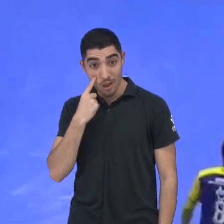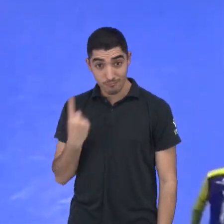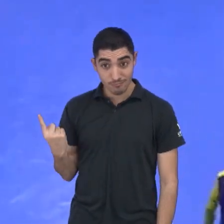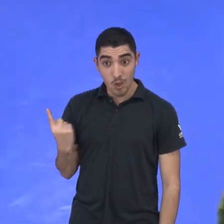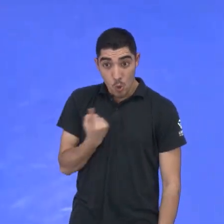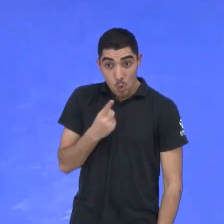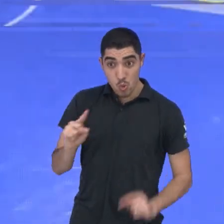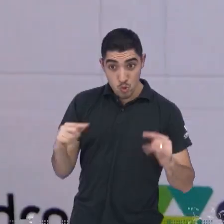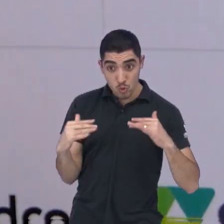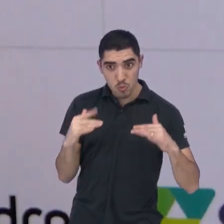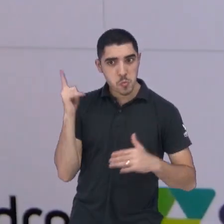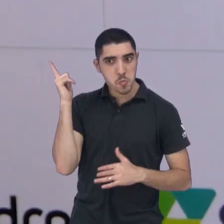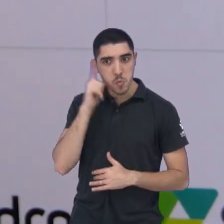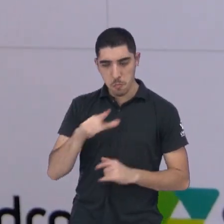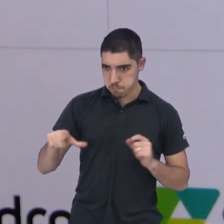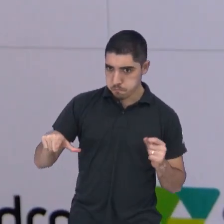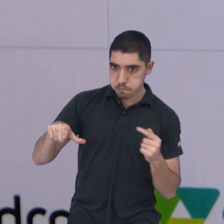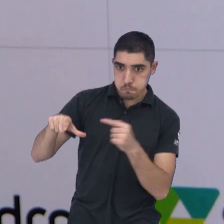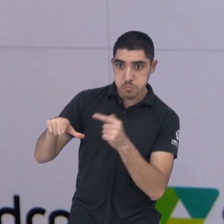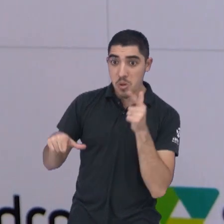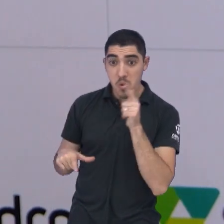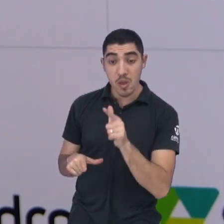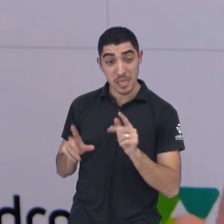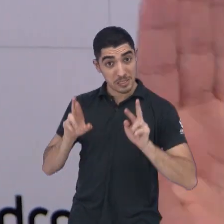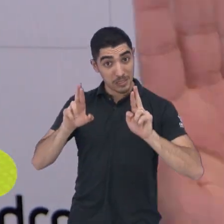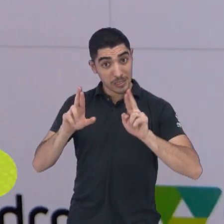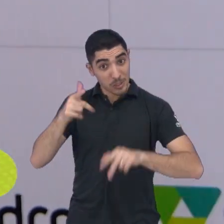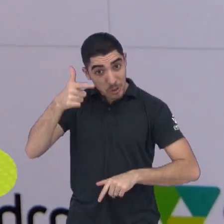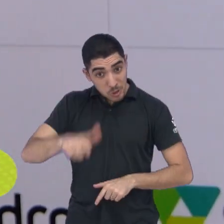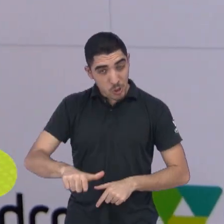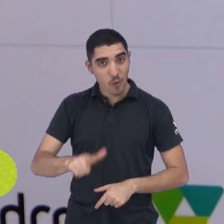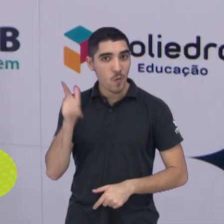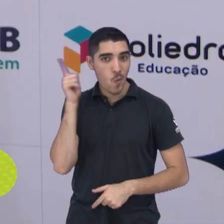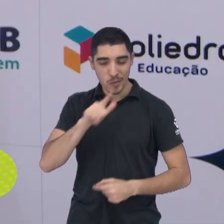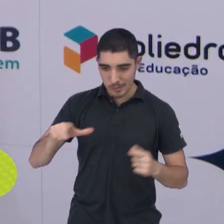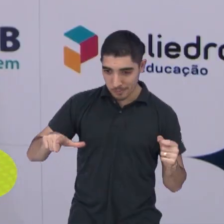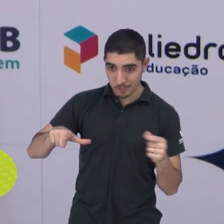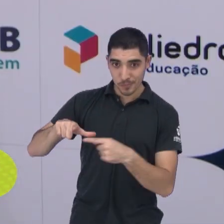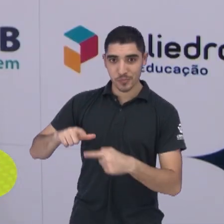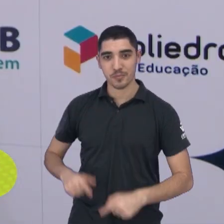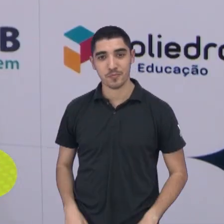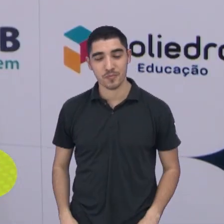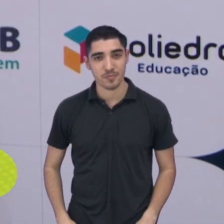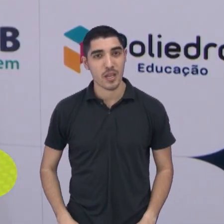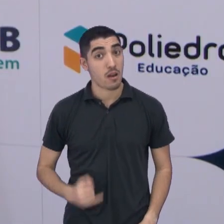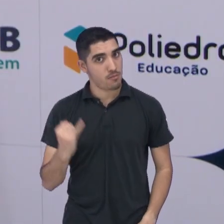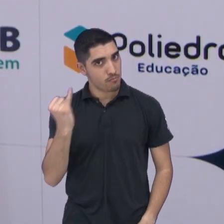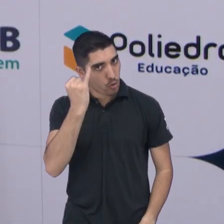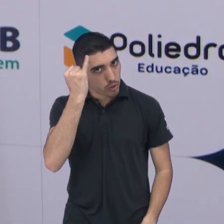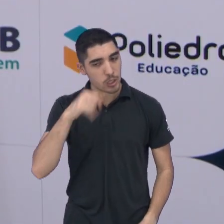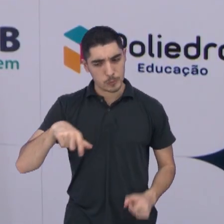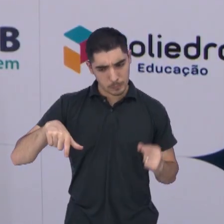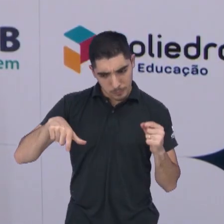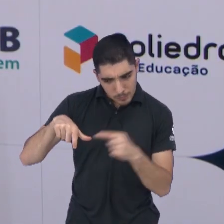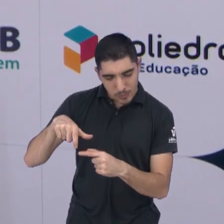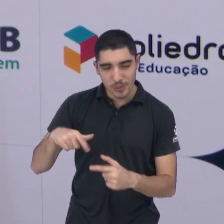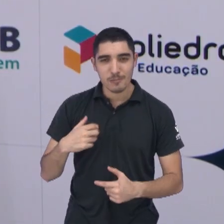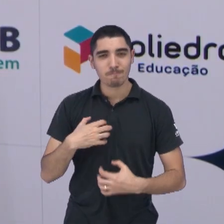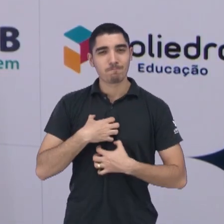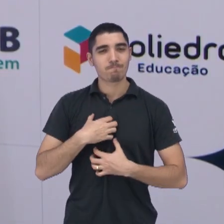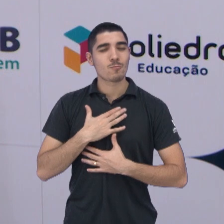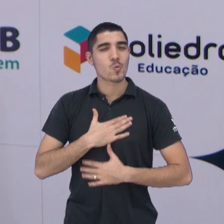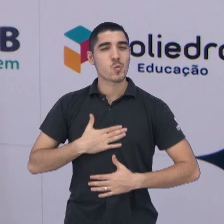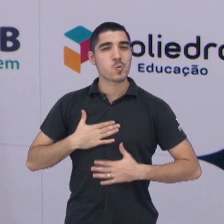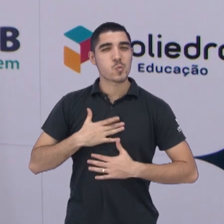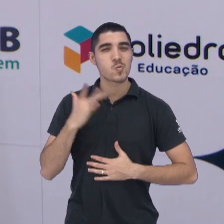último jogo do Paulista e que espera balançar as redes mais uma vez. Muito importante fazer gol, muito gostoso de